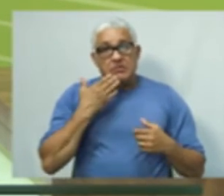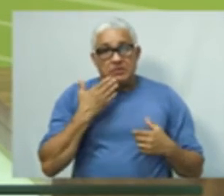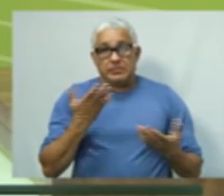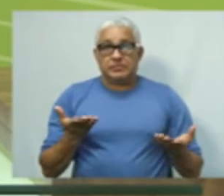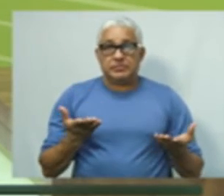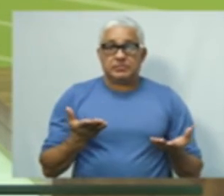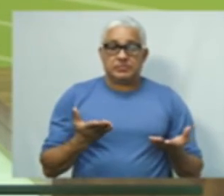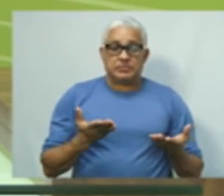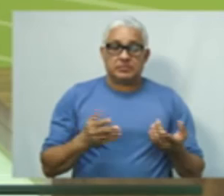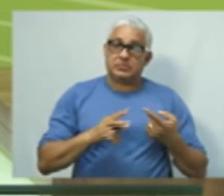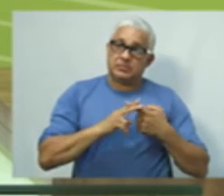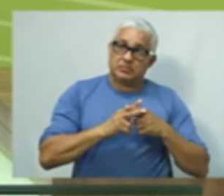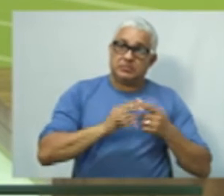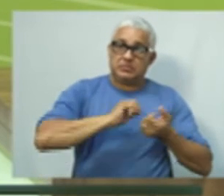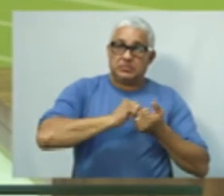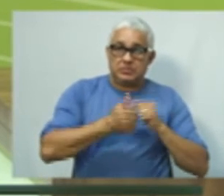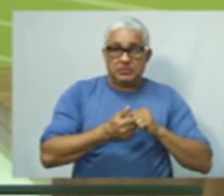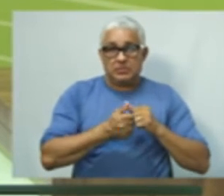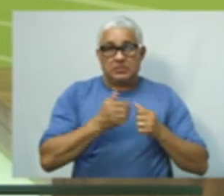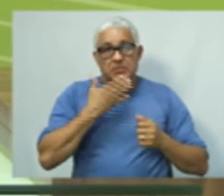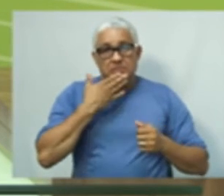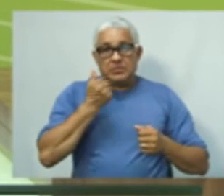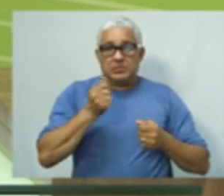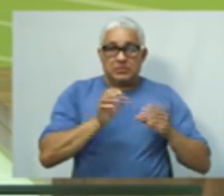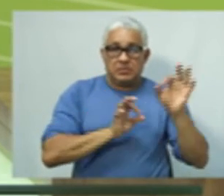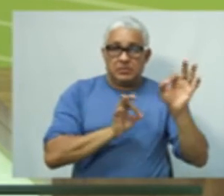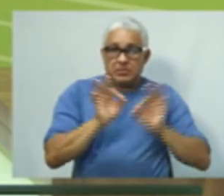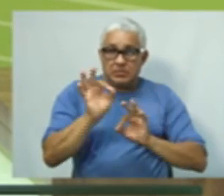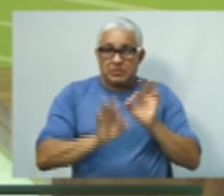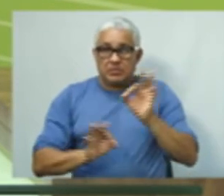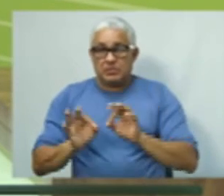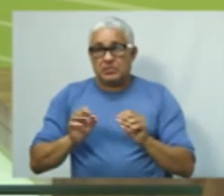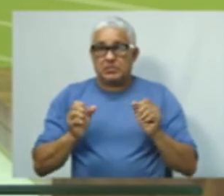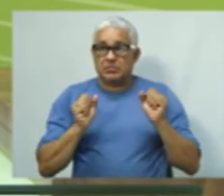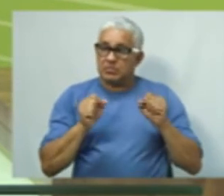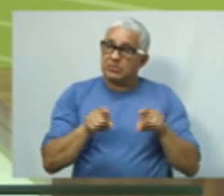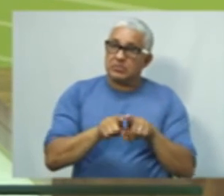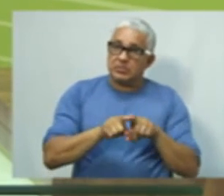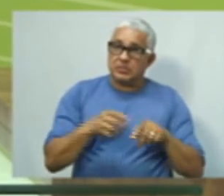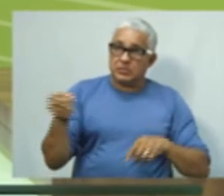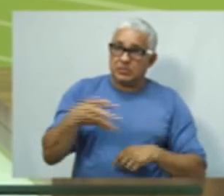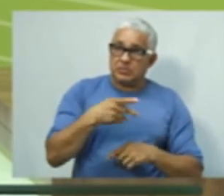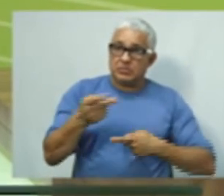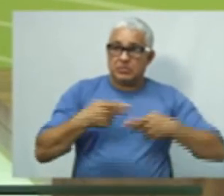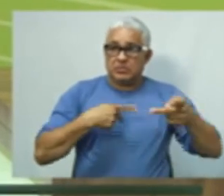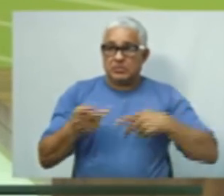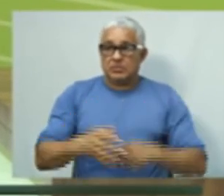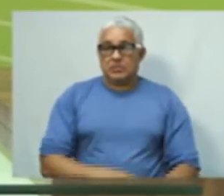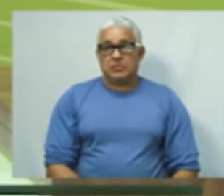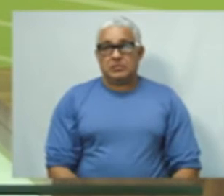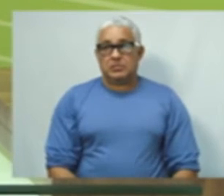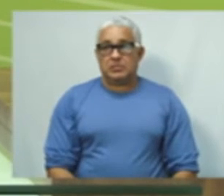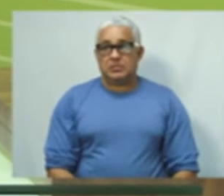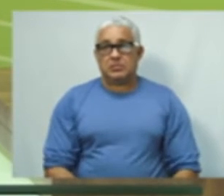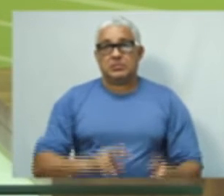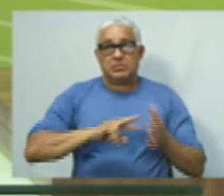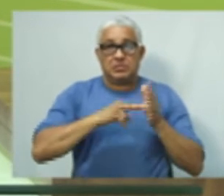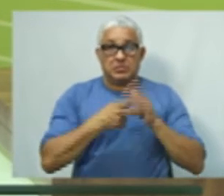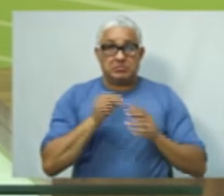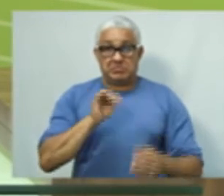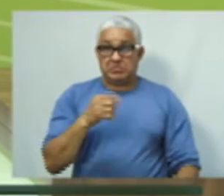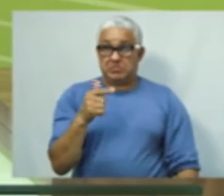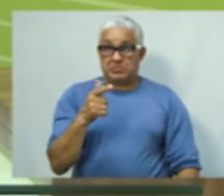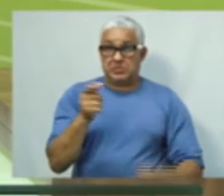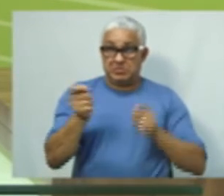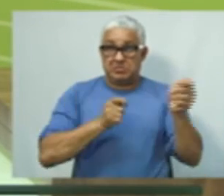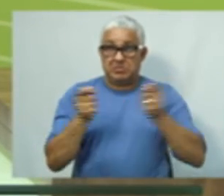as correções, ocorrer melhorias e para que se possa ser feito novos planejamentos. Ou seja, sem controle,